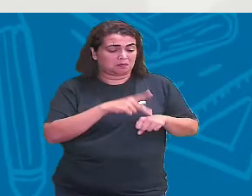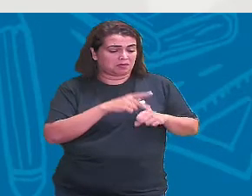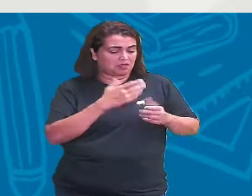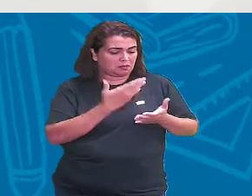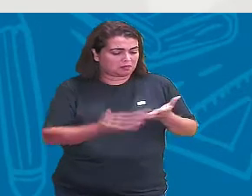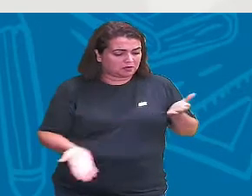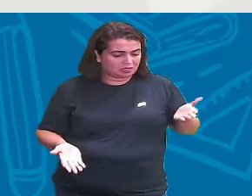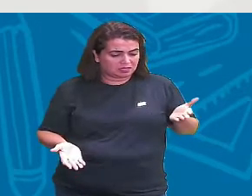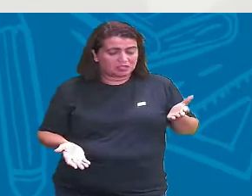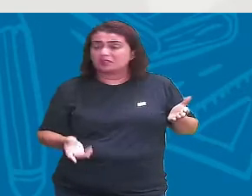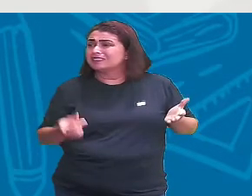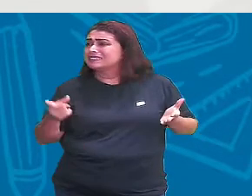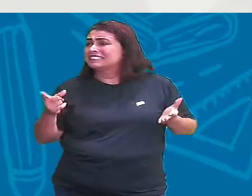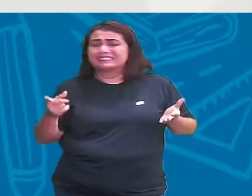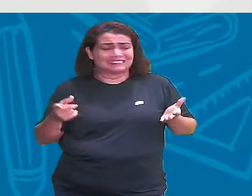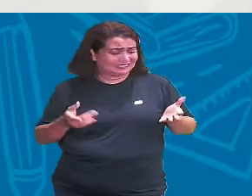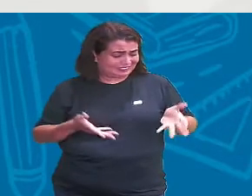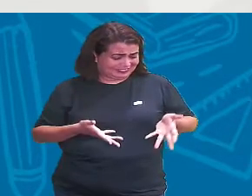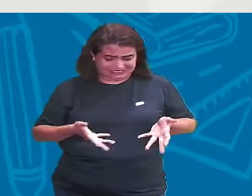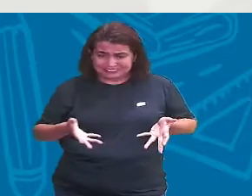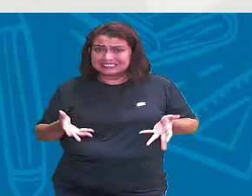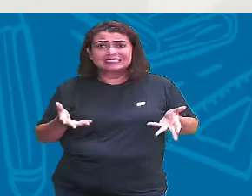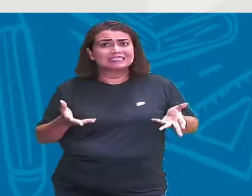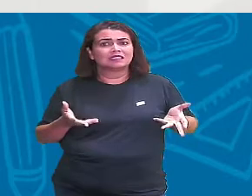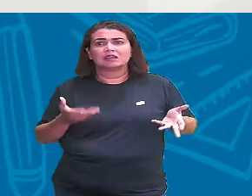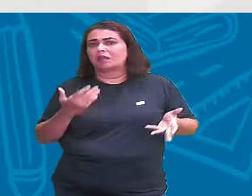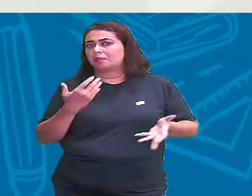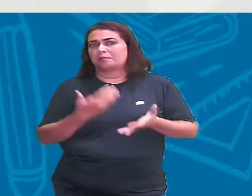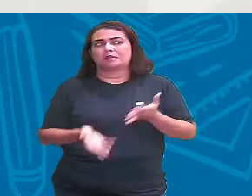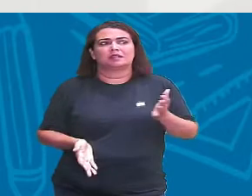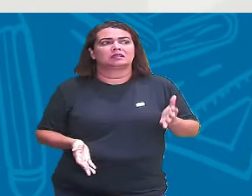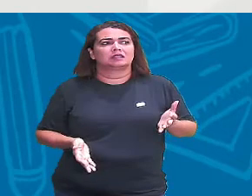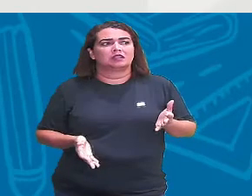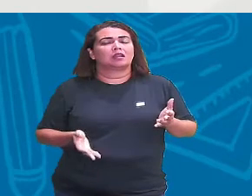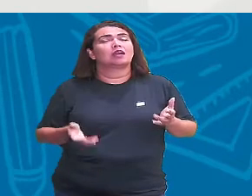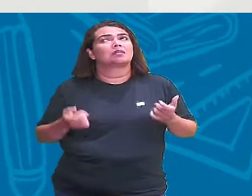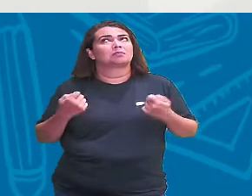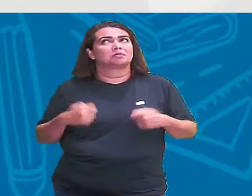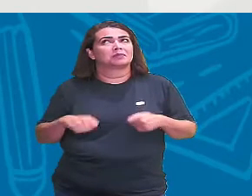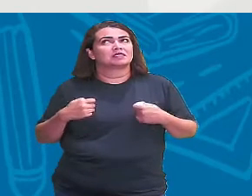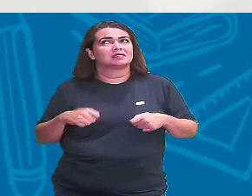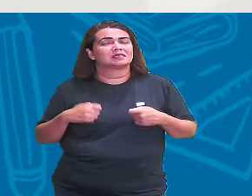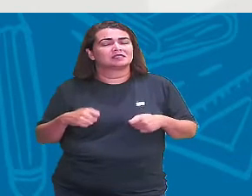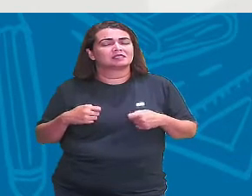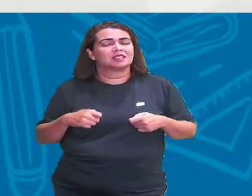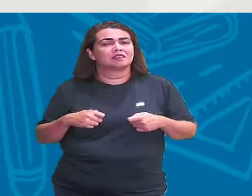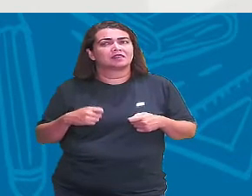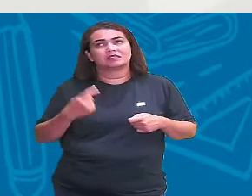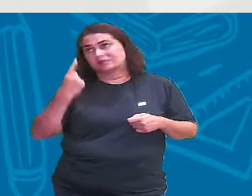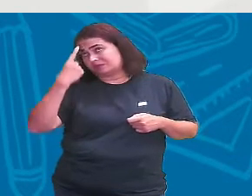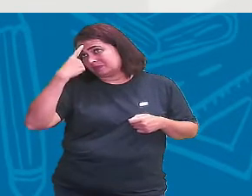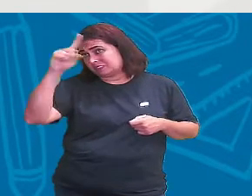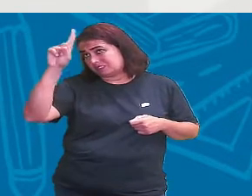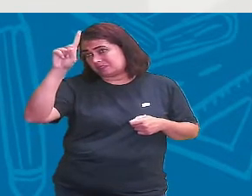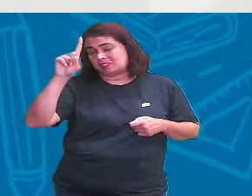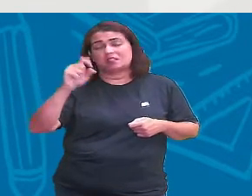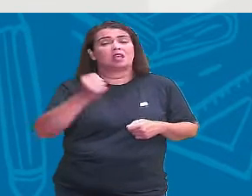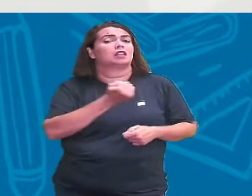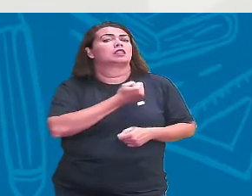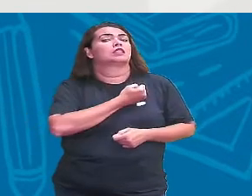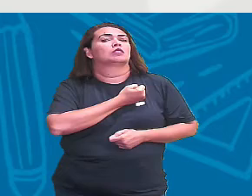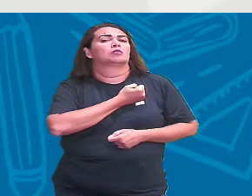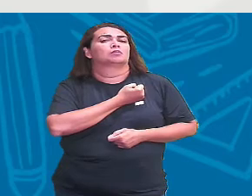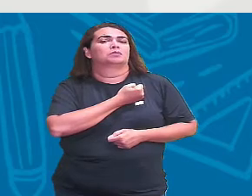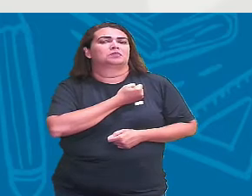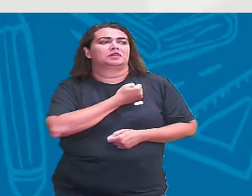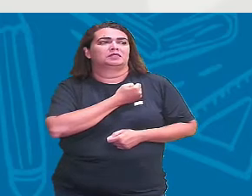eles perdiam a conta. Então começou a precisar inventar os números, que o